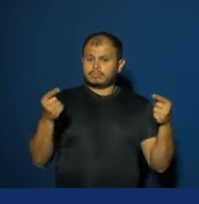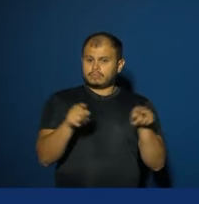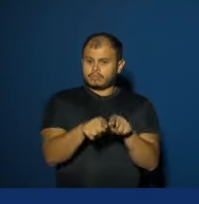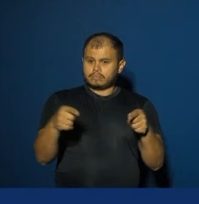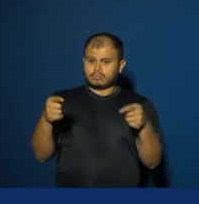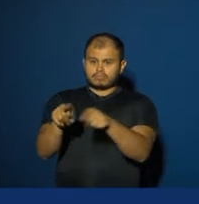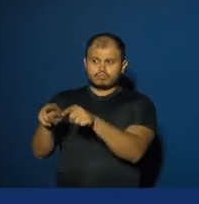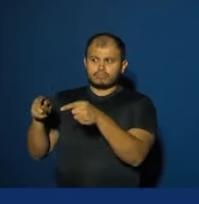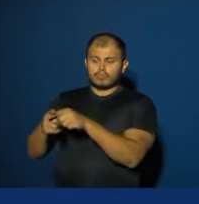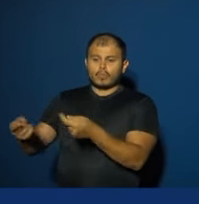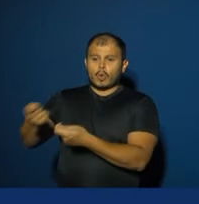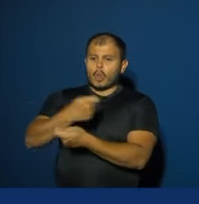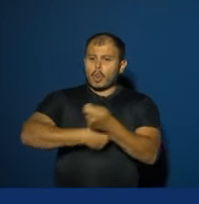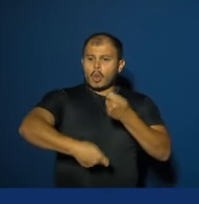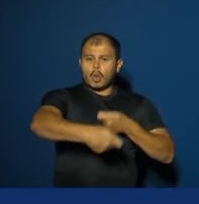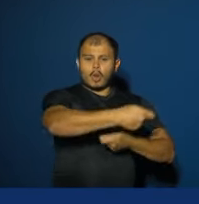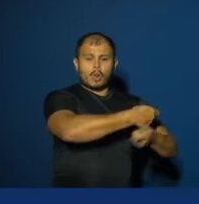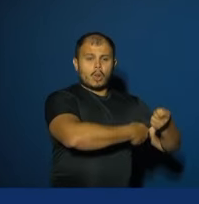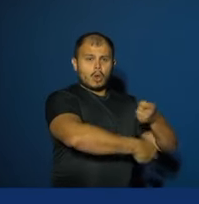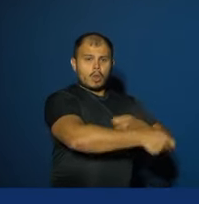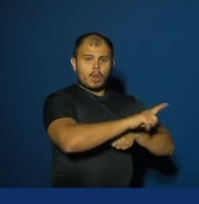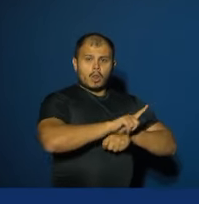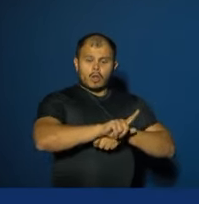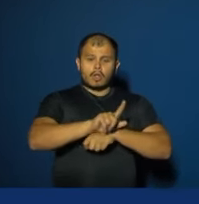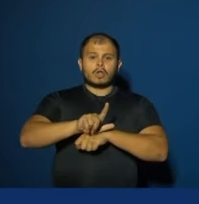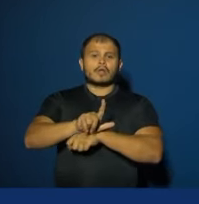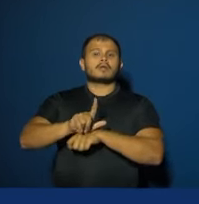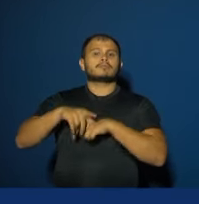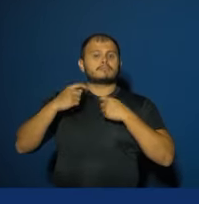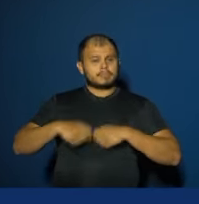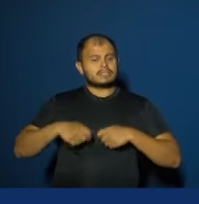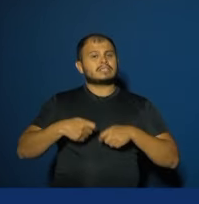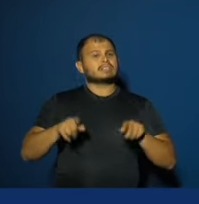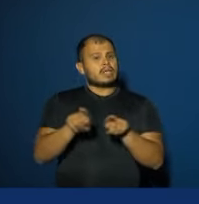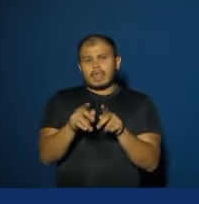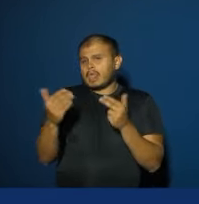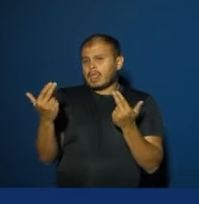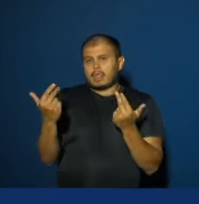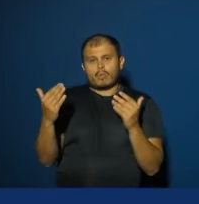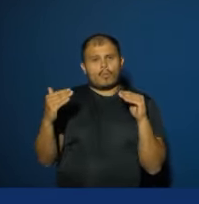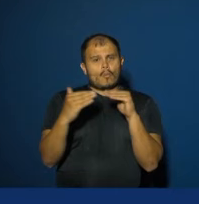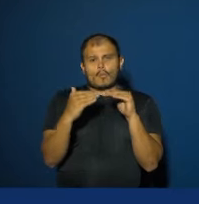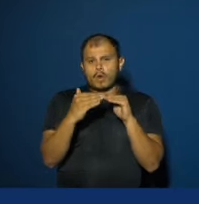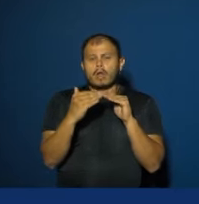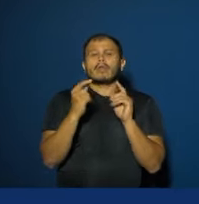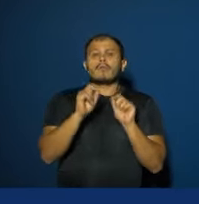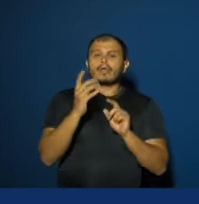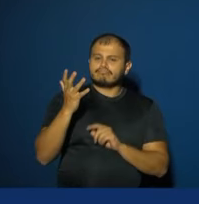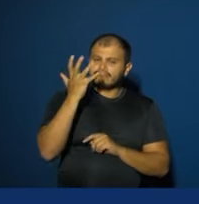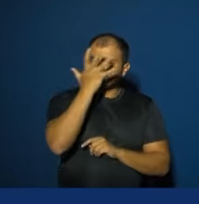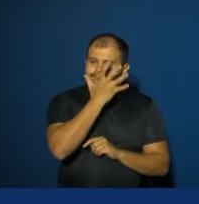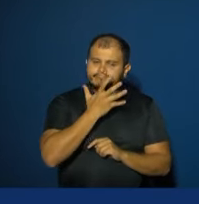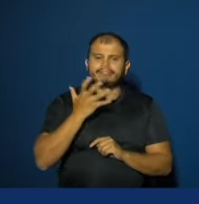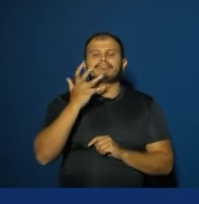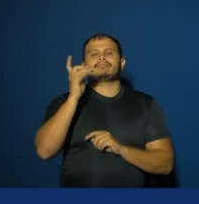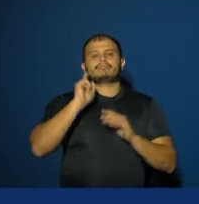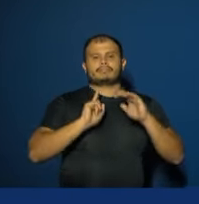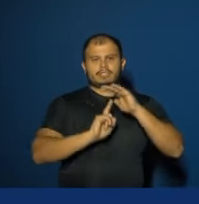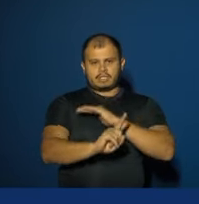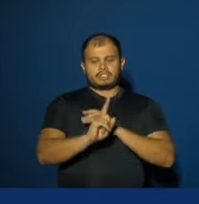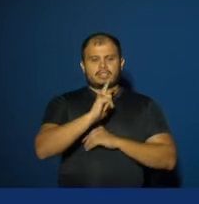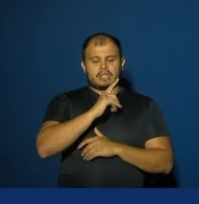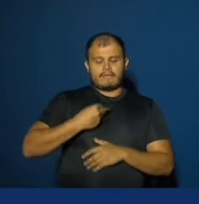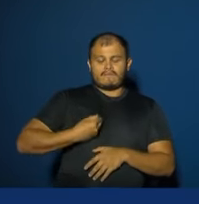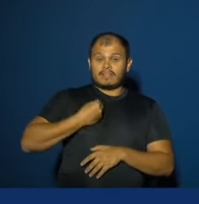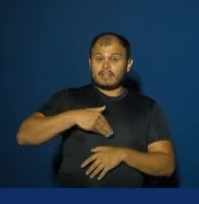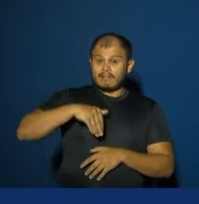logistas é é na nossa que é encantar o cliente é fazer o cliente sair de lá com uma vida mais fácil com uma